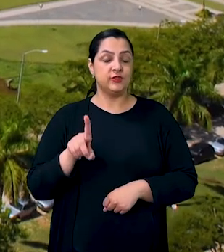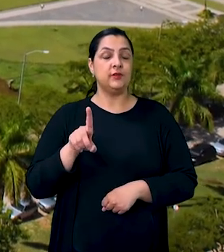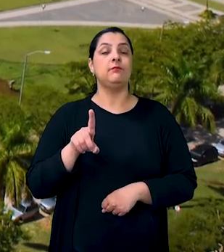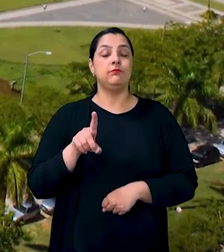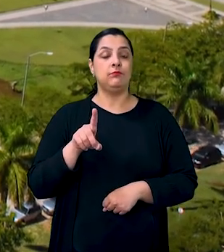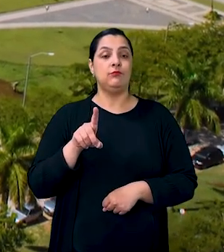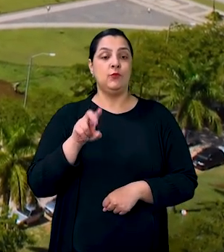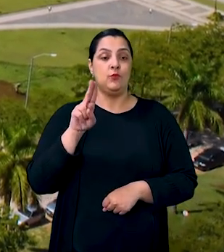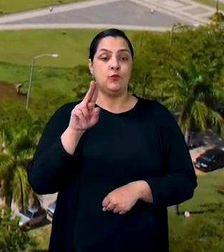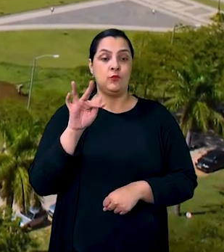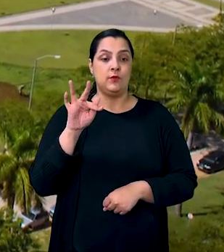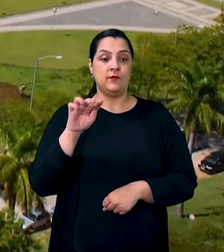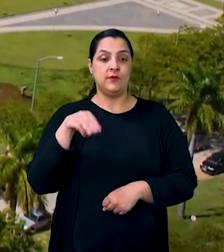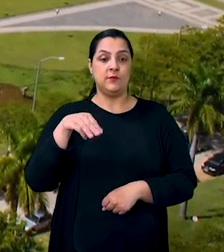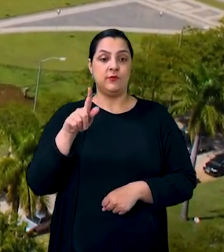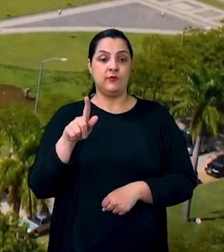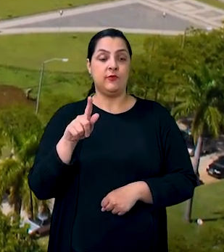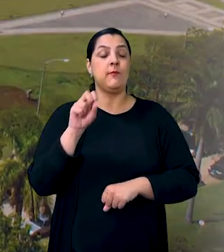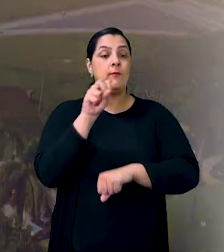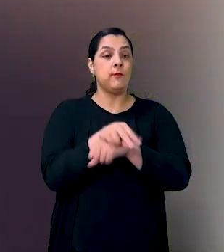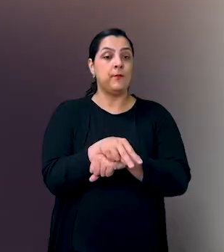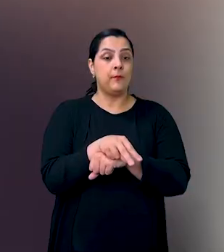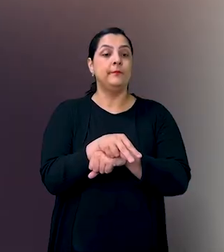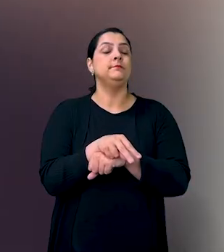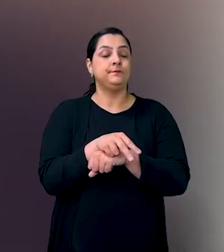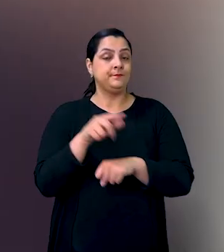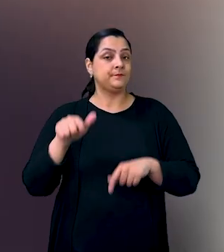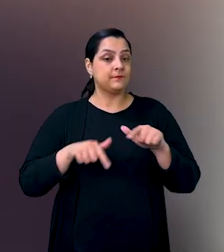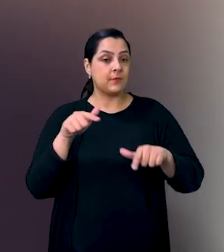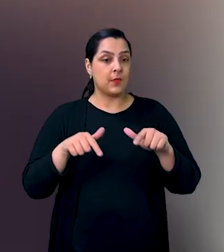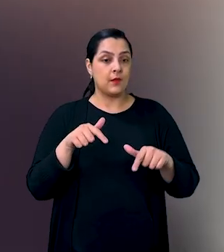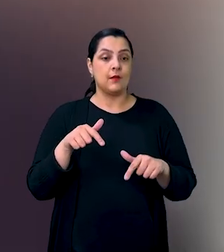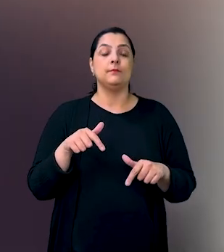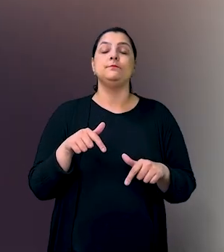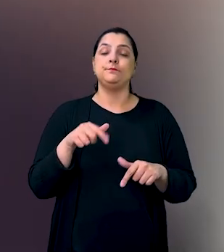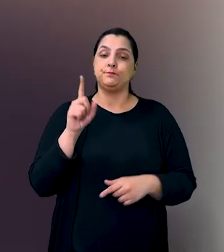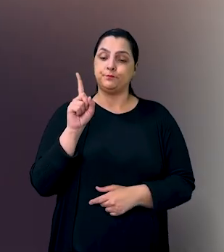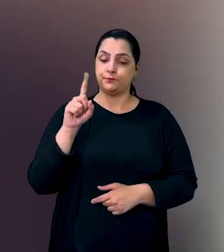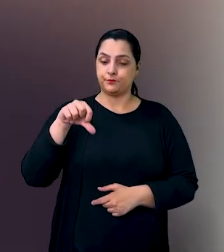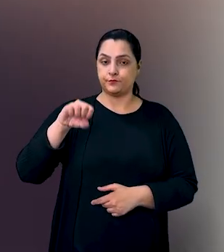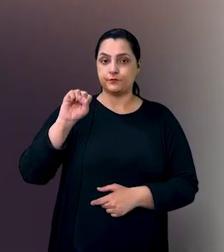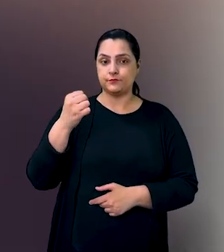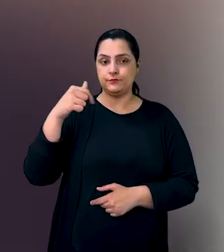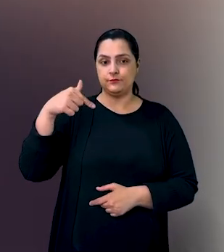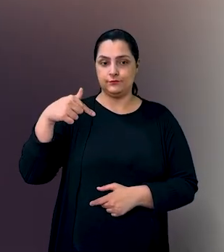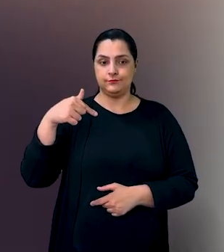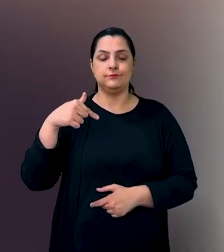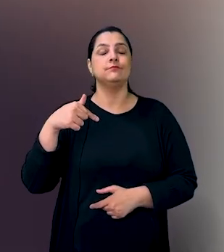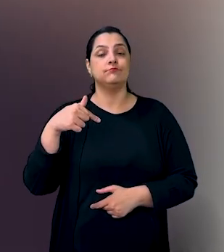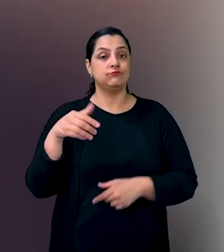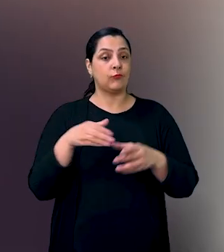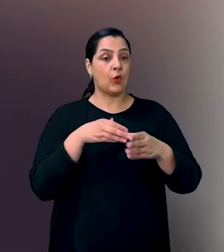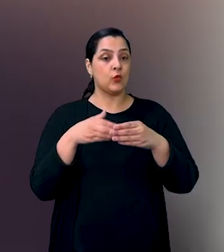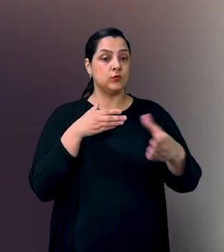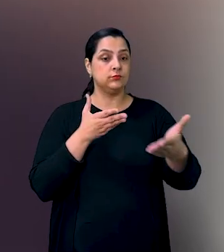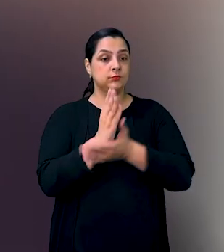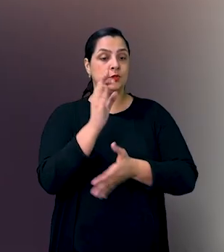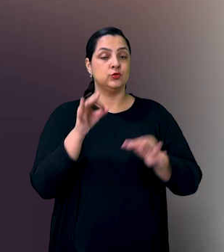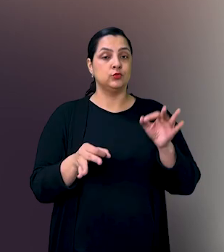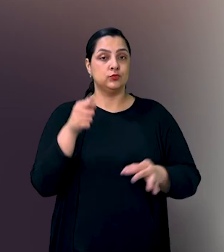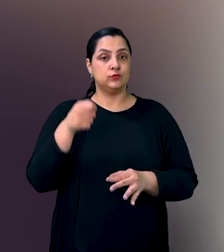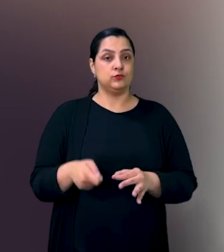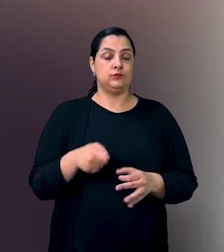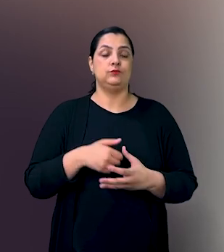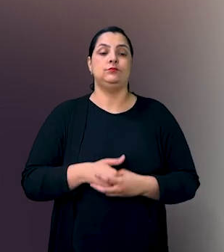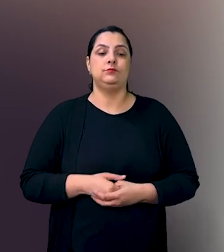Direito pela Universidade Federal de Minas Gerais e ingressou na magistratura trabalhista em 1987, após ter sido